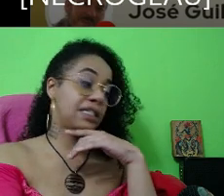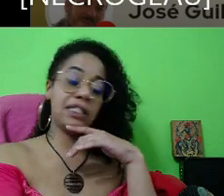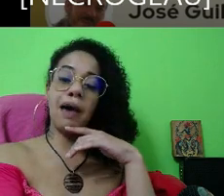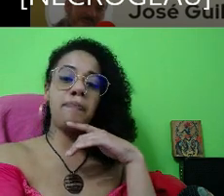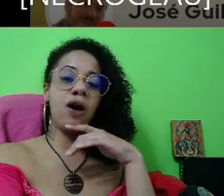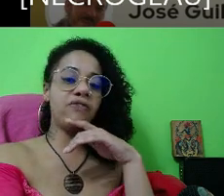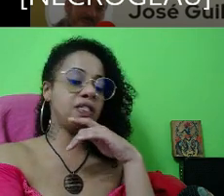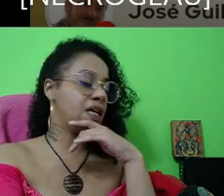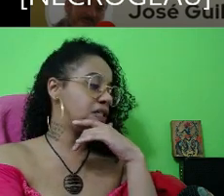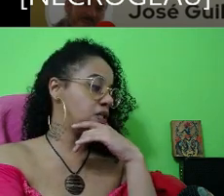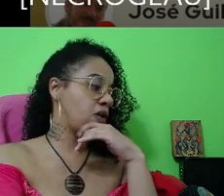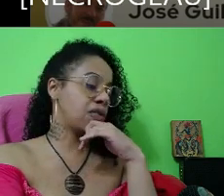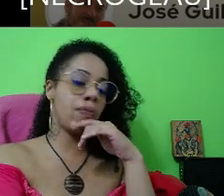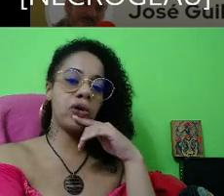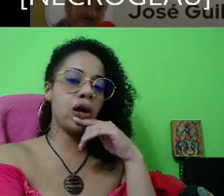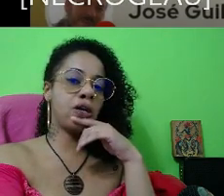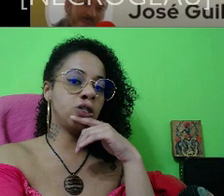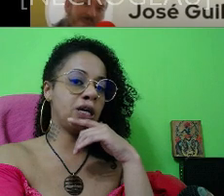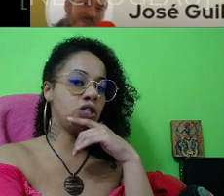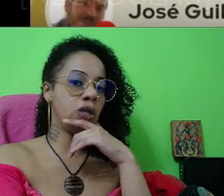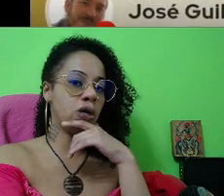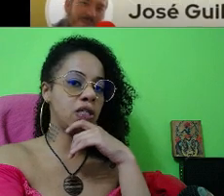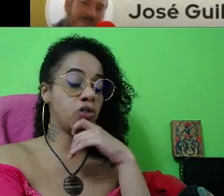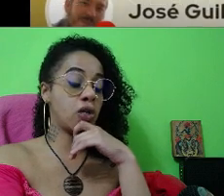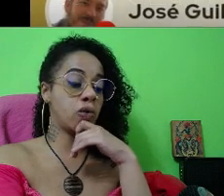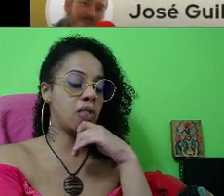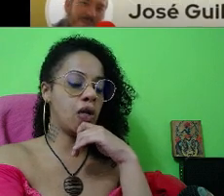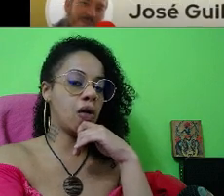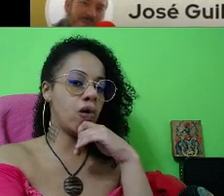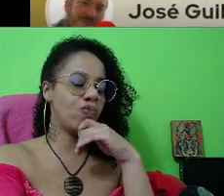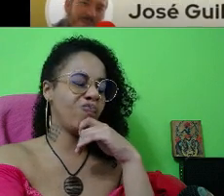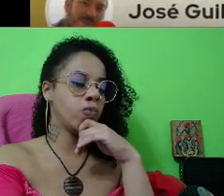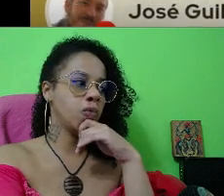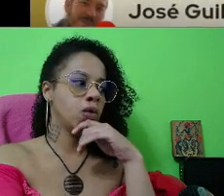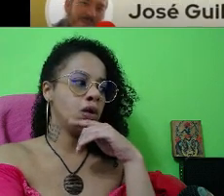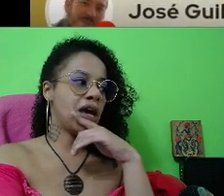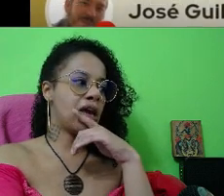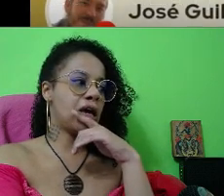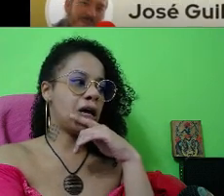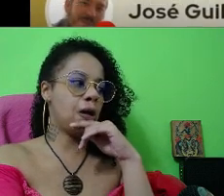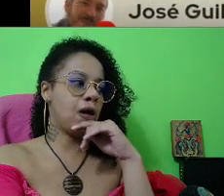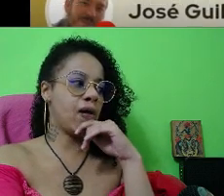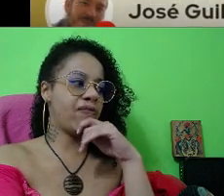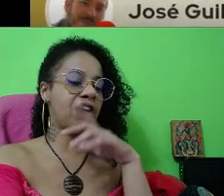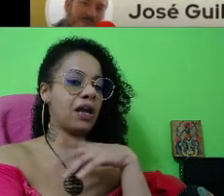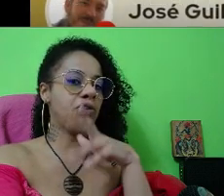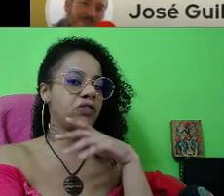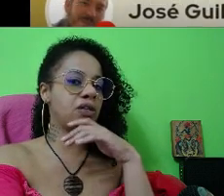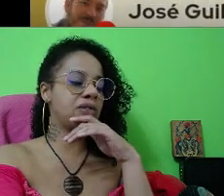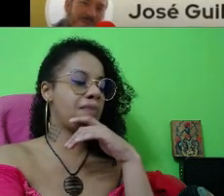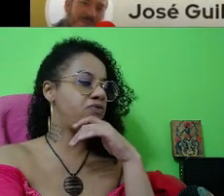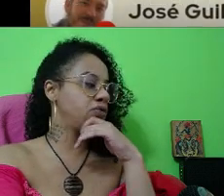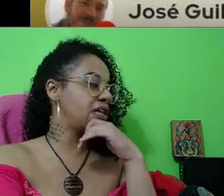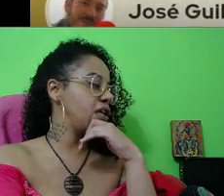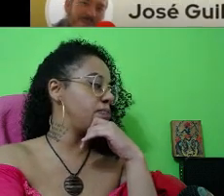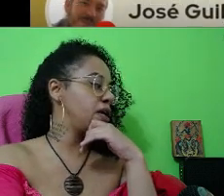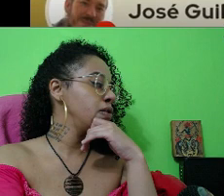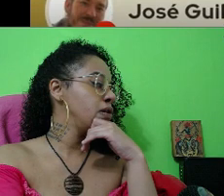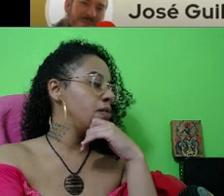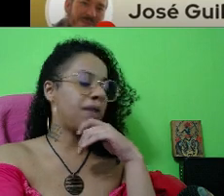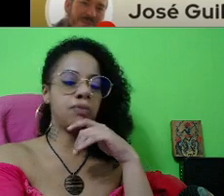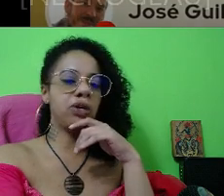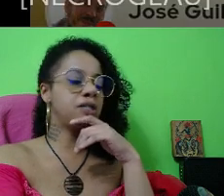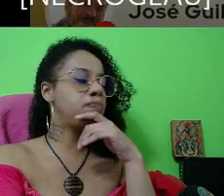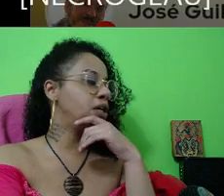você aprova sim Você só não sabe o que rola nos bastidores eu te aconselho a não falar o que você não sabe Viu